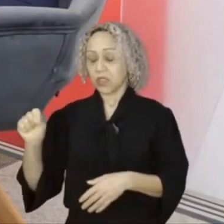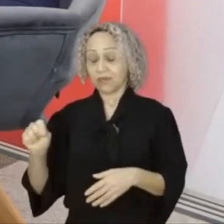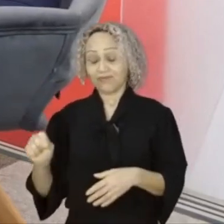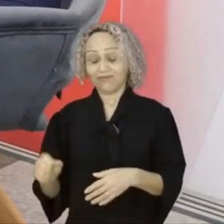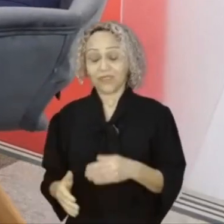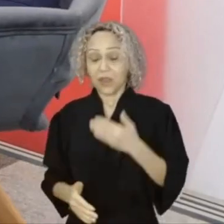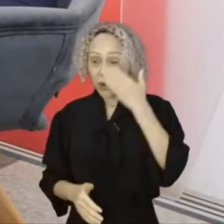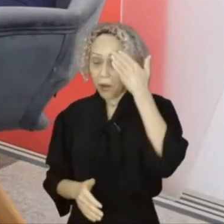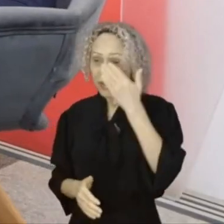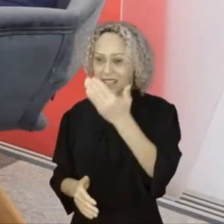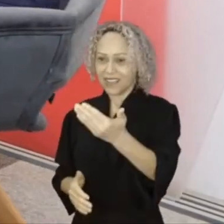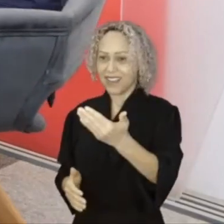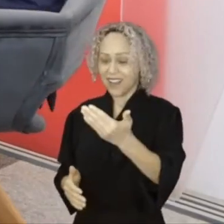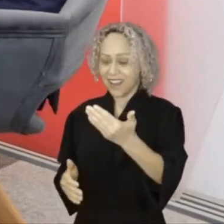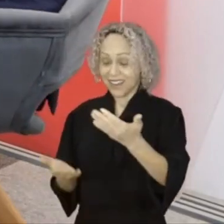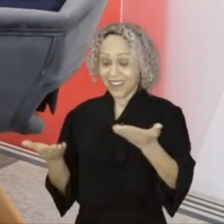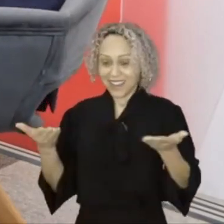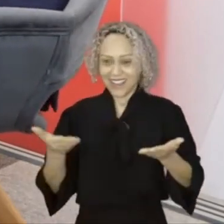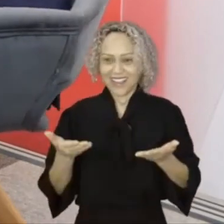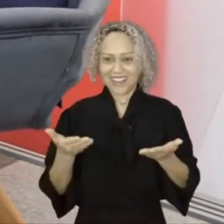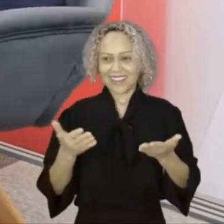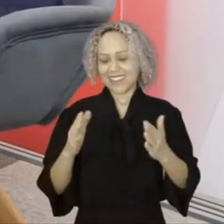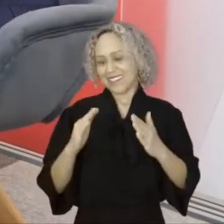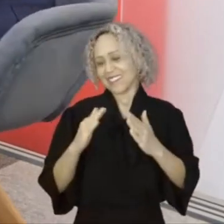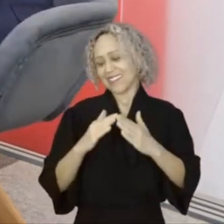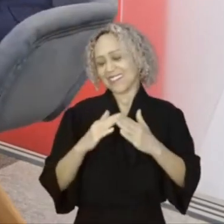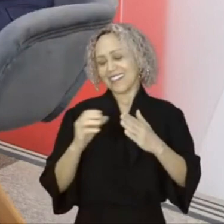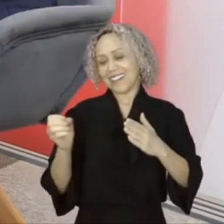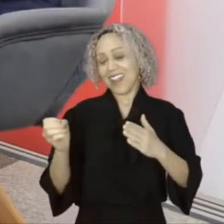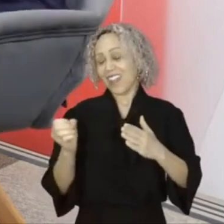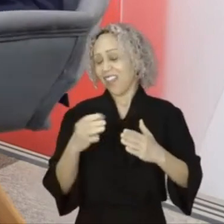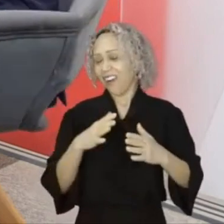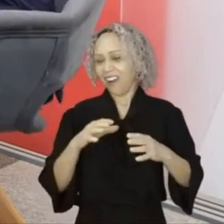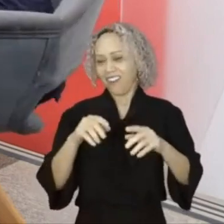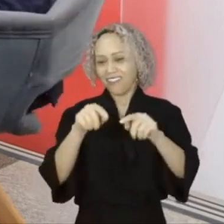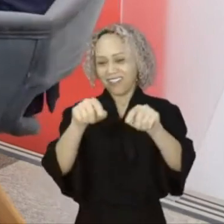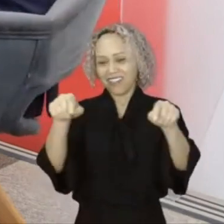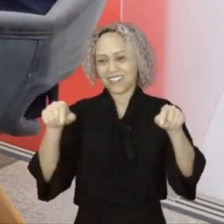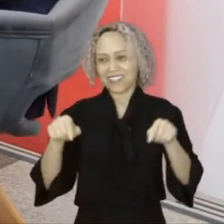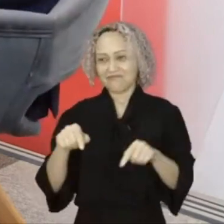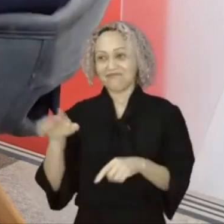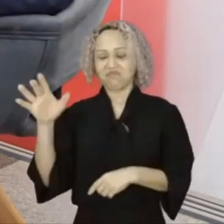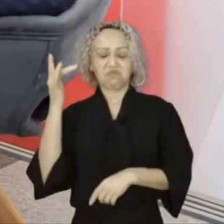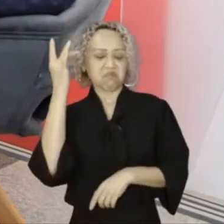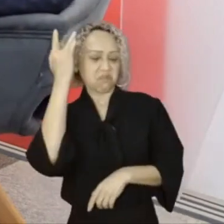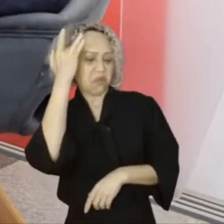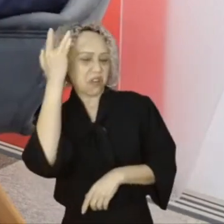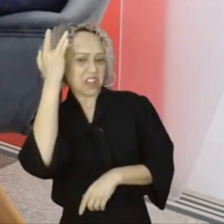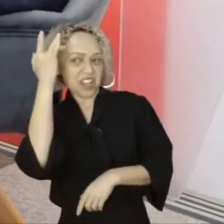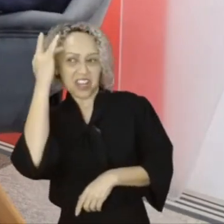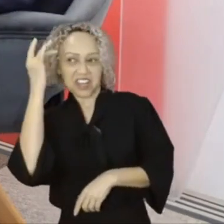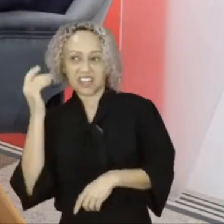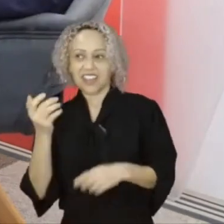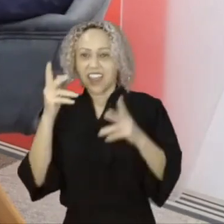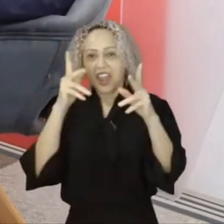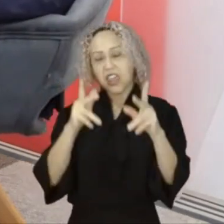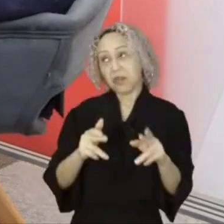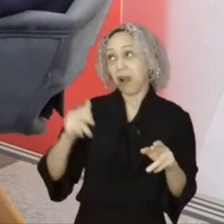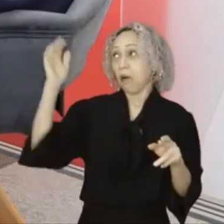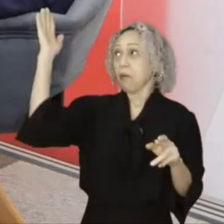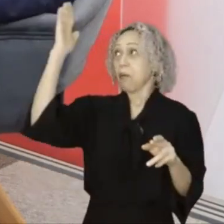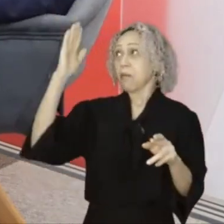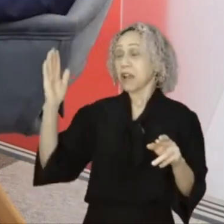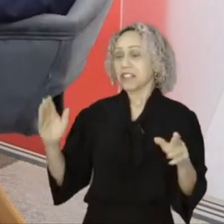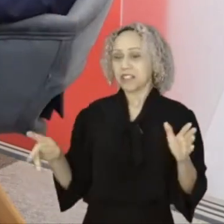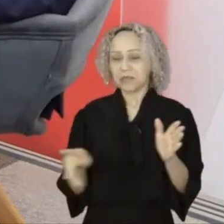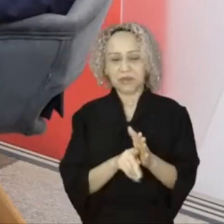Casa Nova, gostou? Muito, ah, muito. Que bom. Super dinâmico, moderno. Moderno, né? Como arrojado. o Brasil do presidente Lula. E